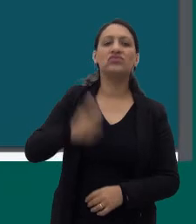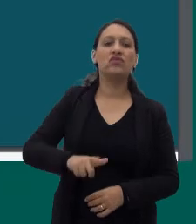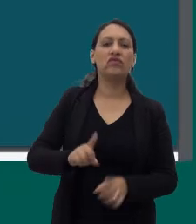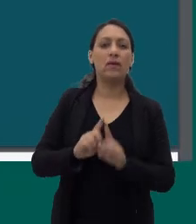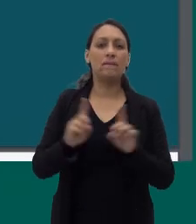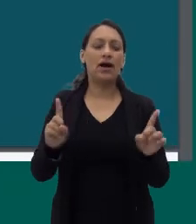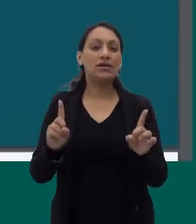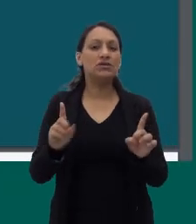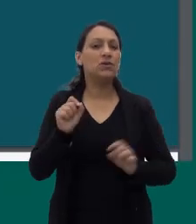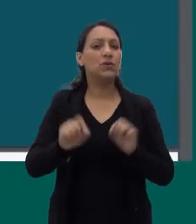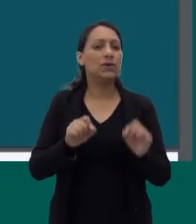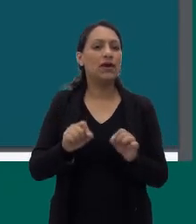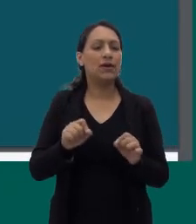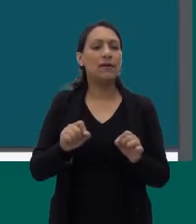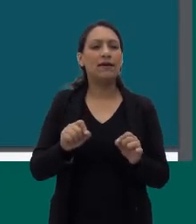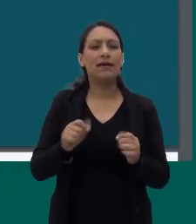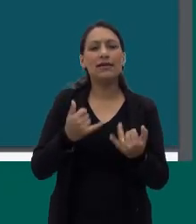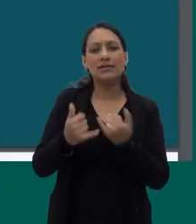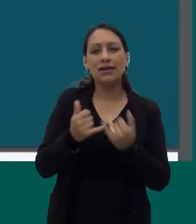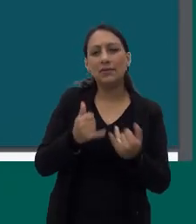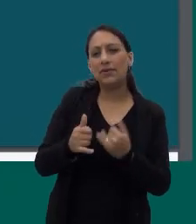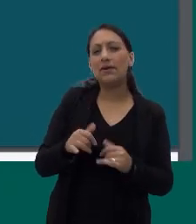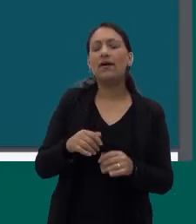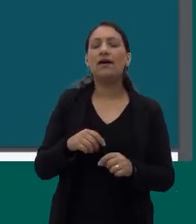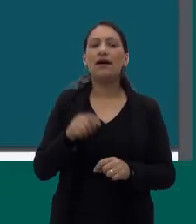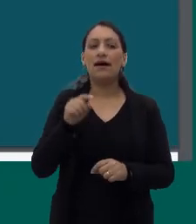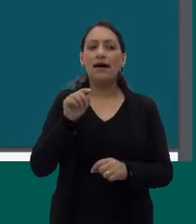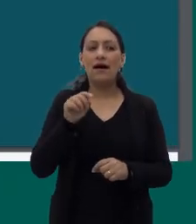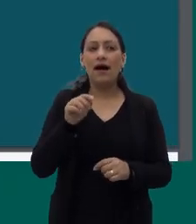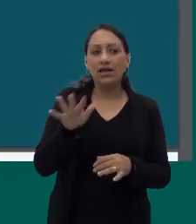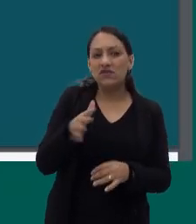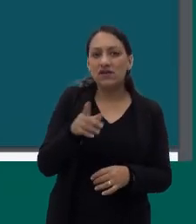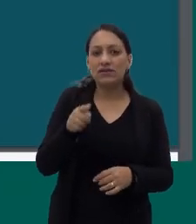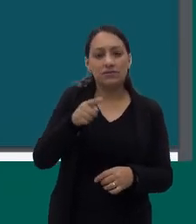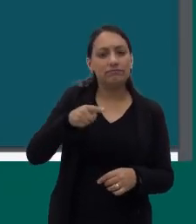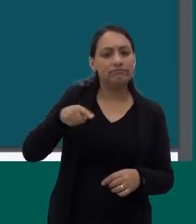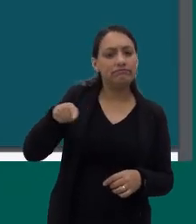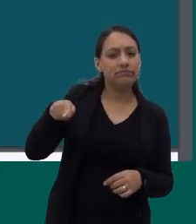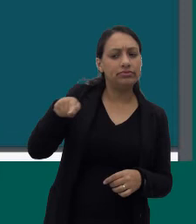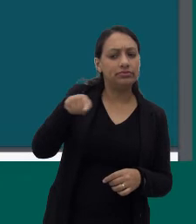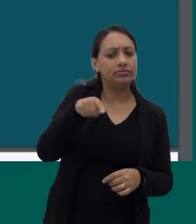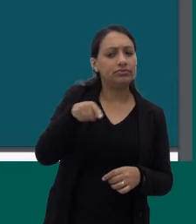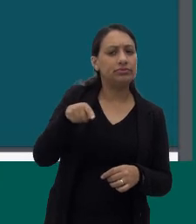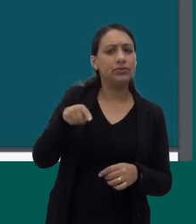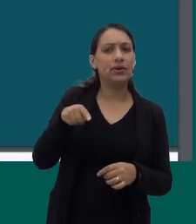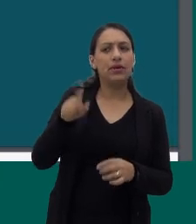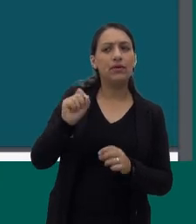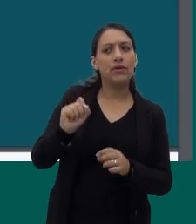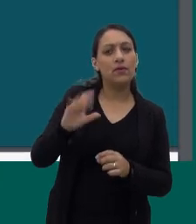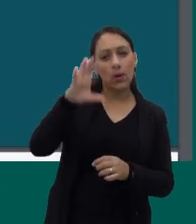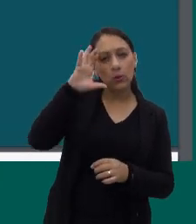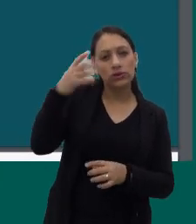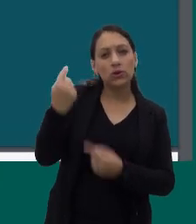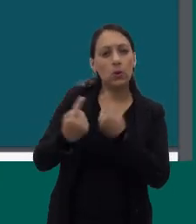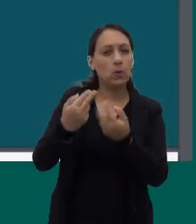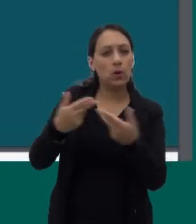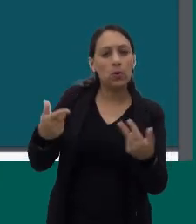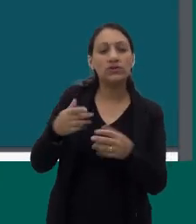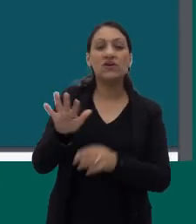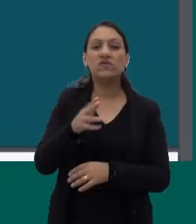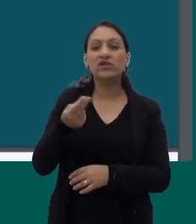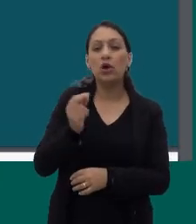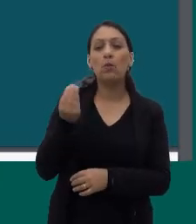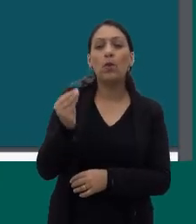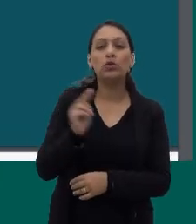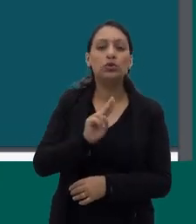Então é sempre um certo contorno, é nesse contorno que vai acontecendo algo, né? Que vai sendo nomeado, renomeado, né?